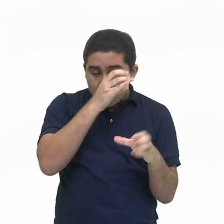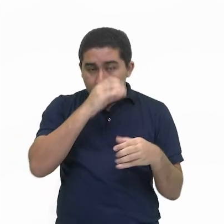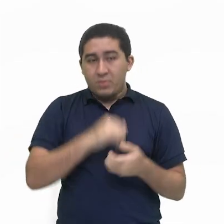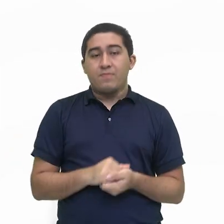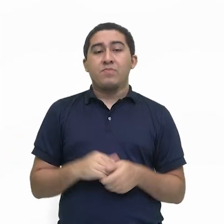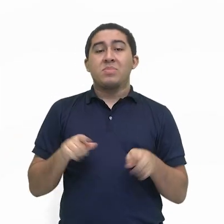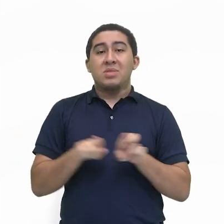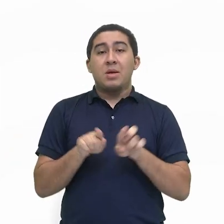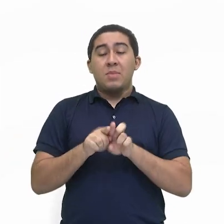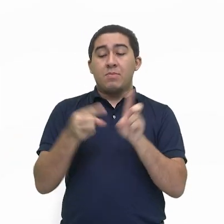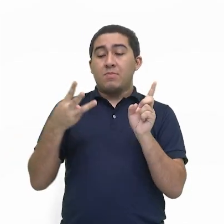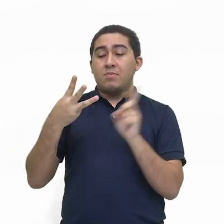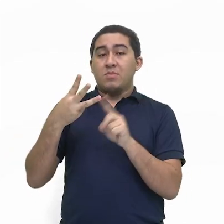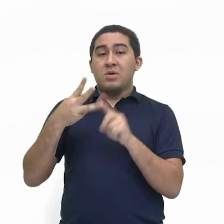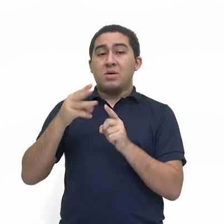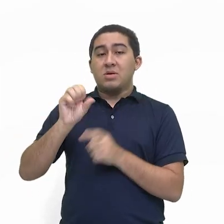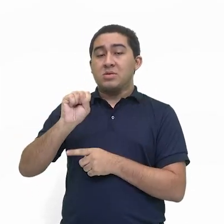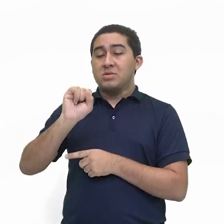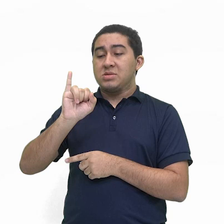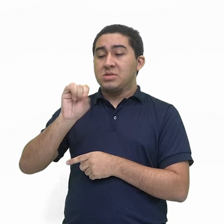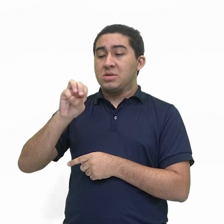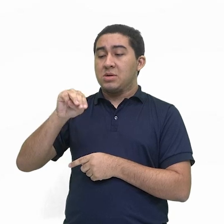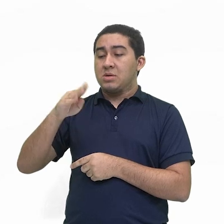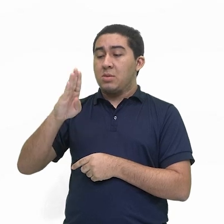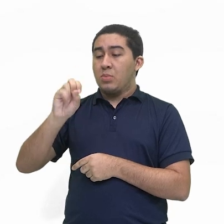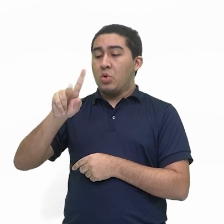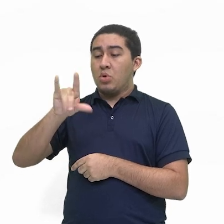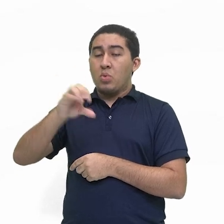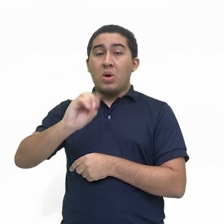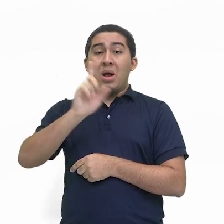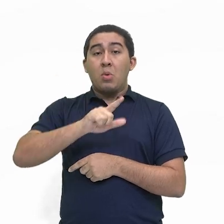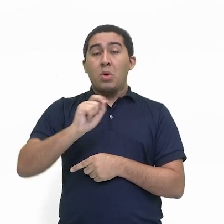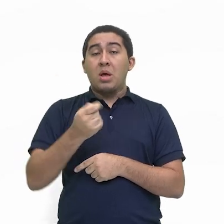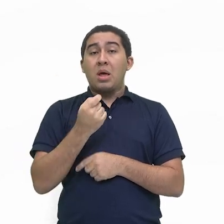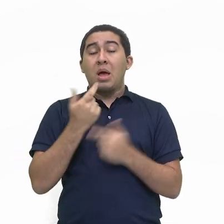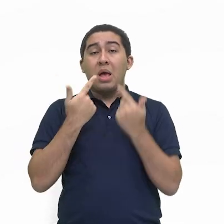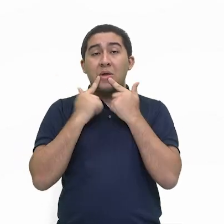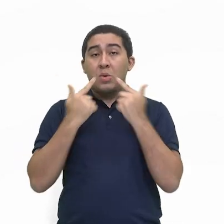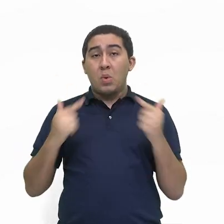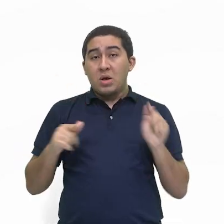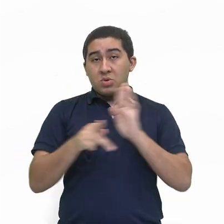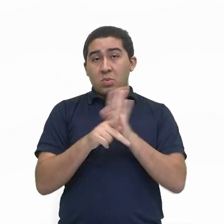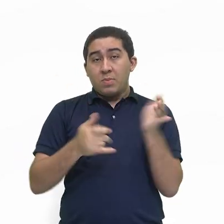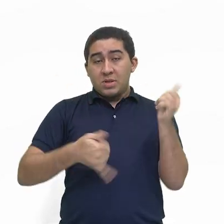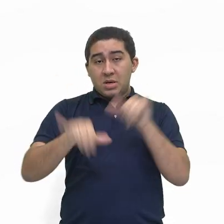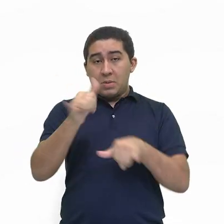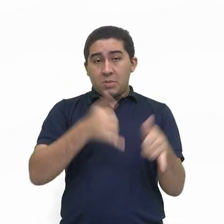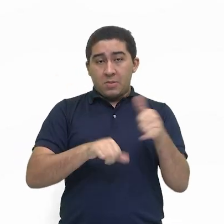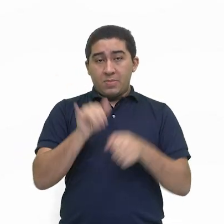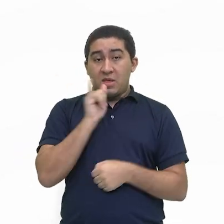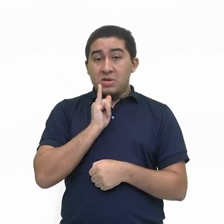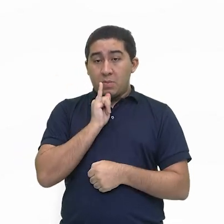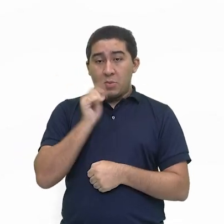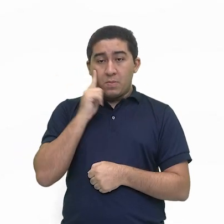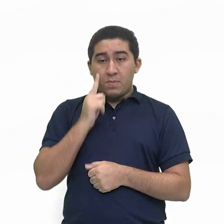domínio simbólico, que é a linguagem da química. Aí eu trago um exemplo para vocês.